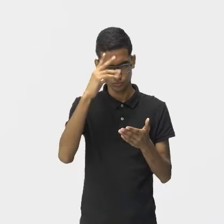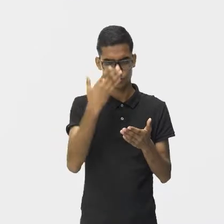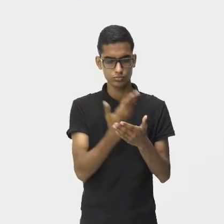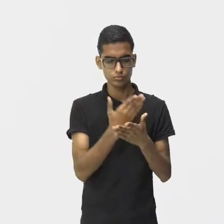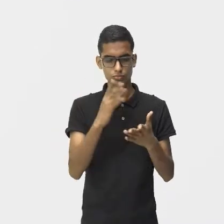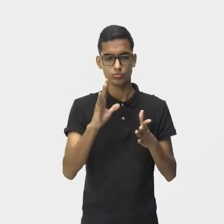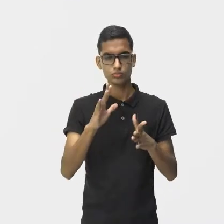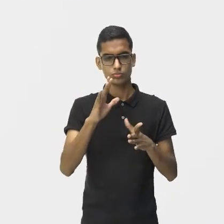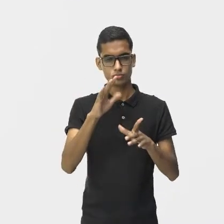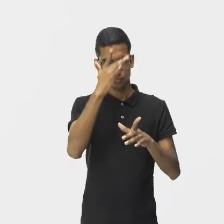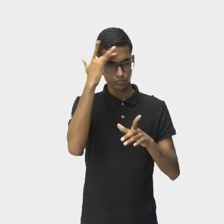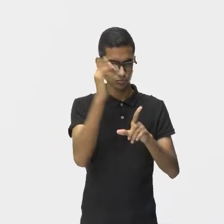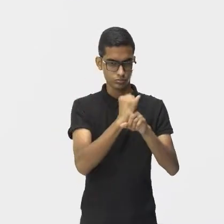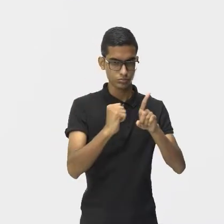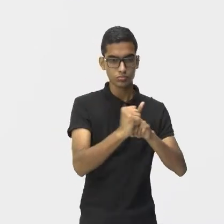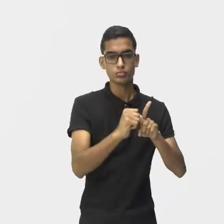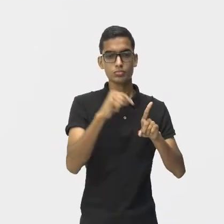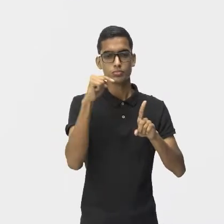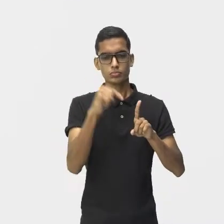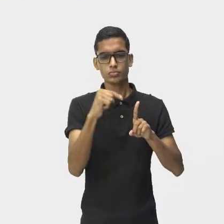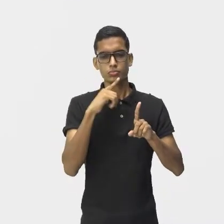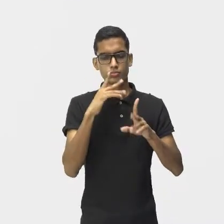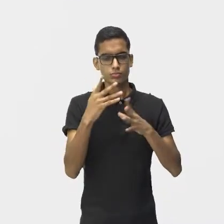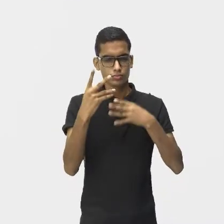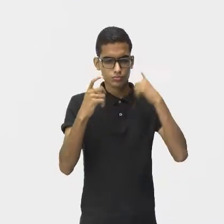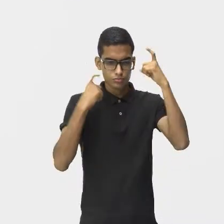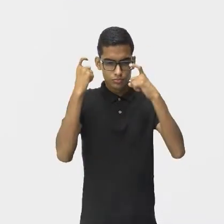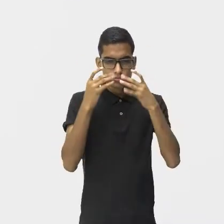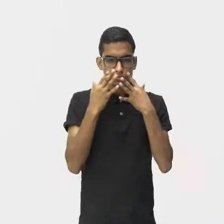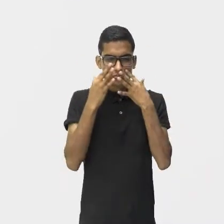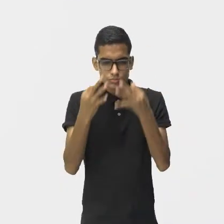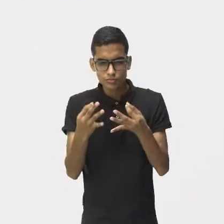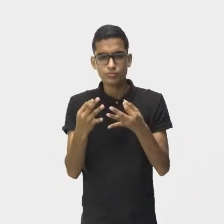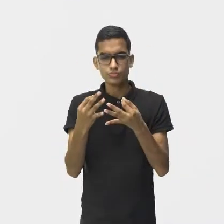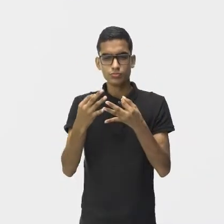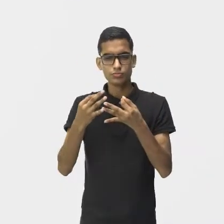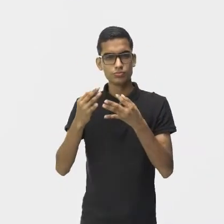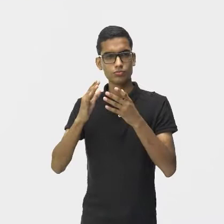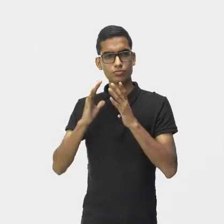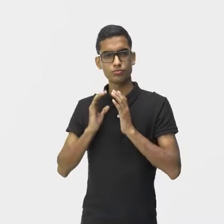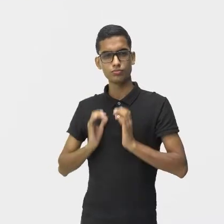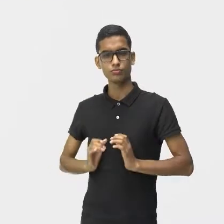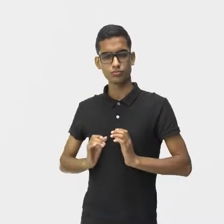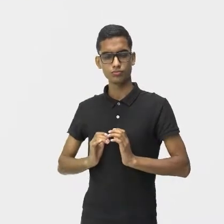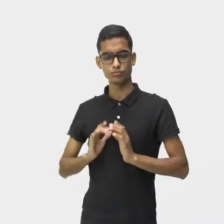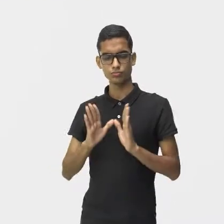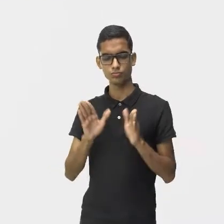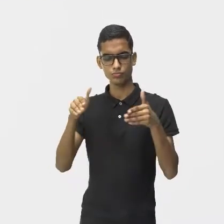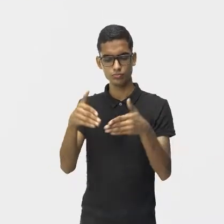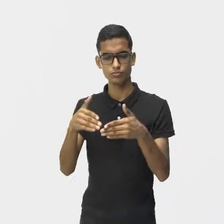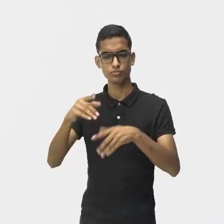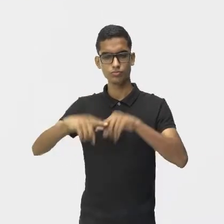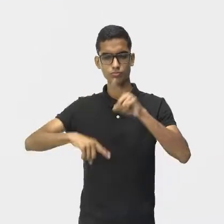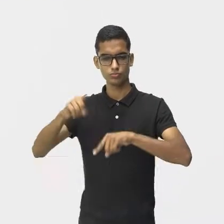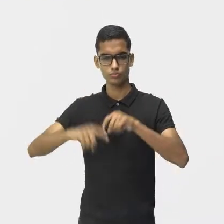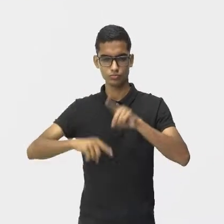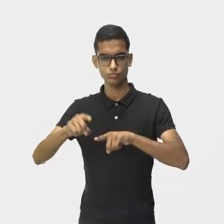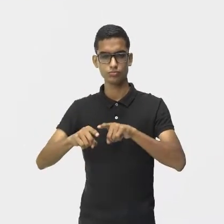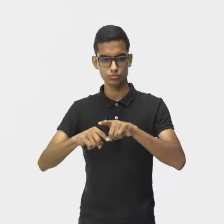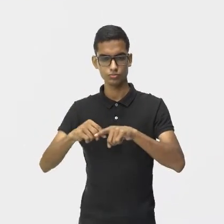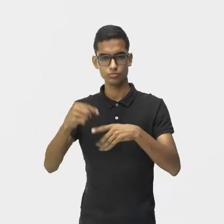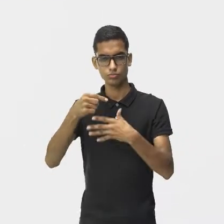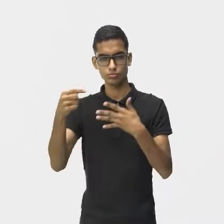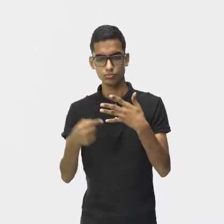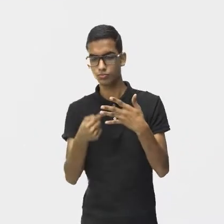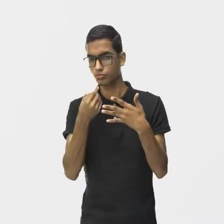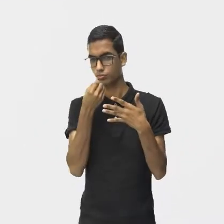se preocuparam em chamar a atenção para o caráter de mercadoria dos bens culturais